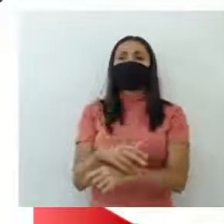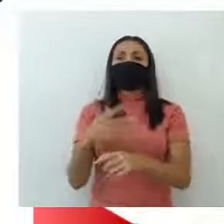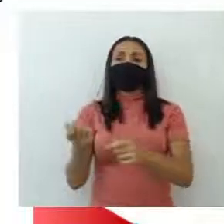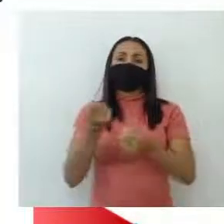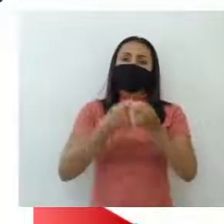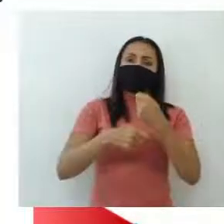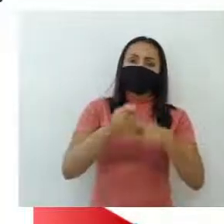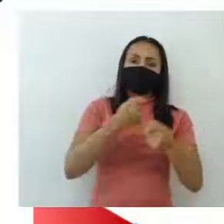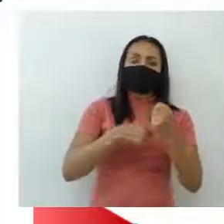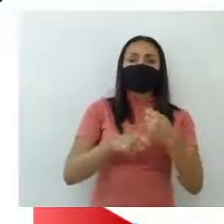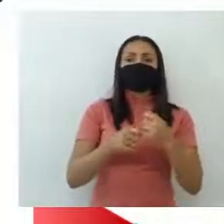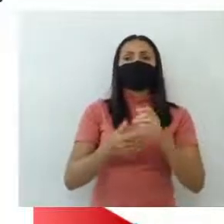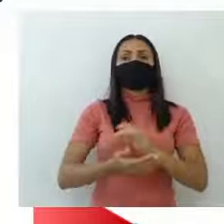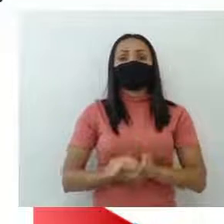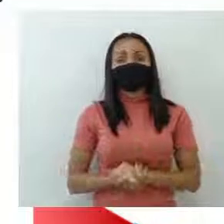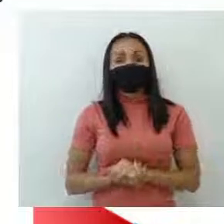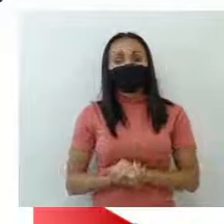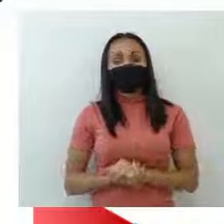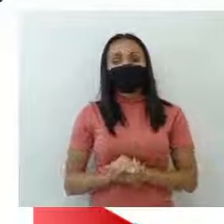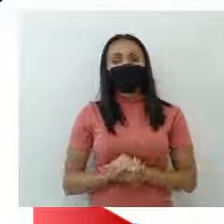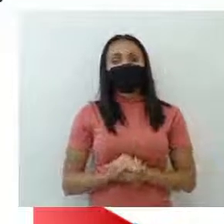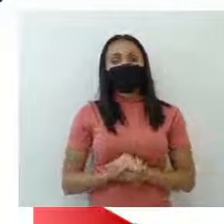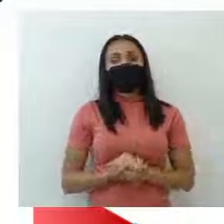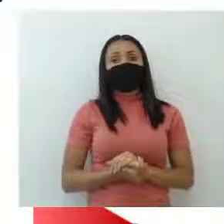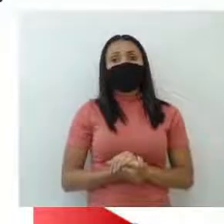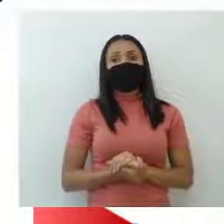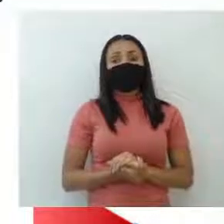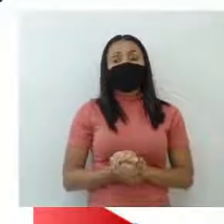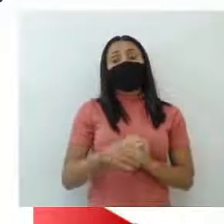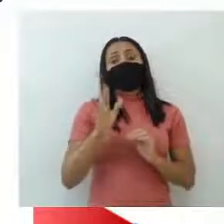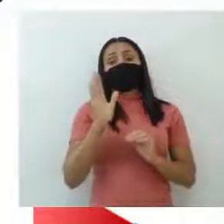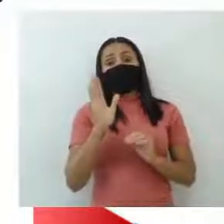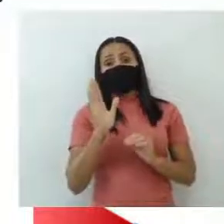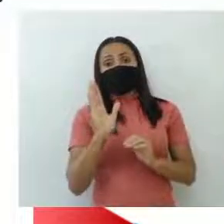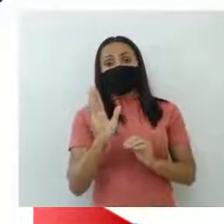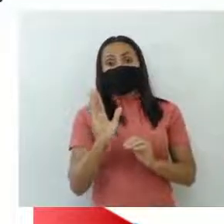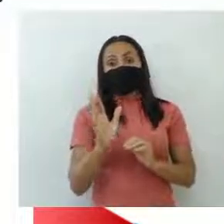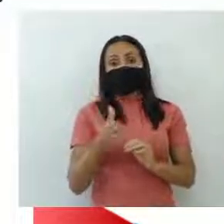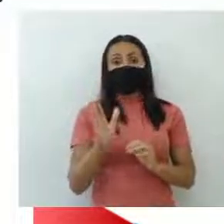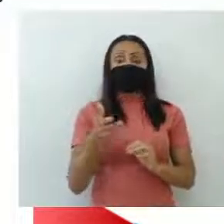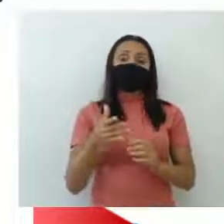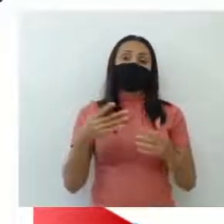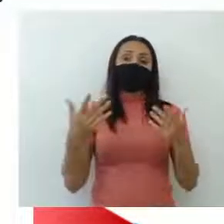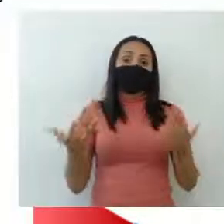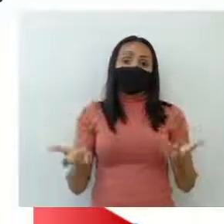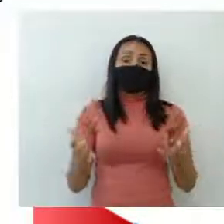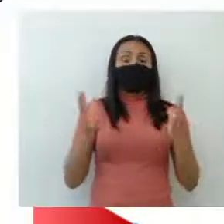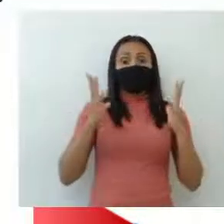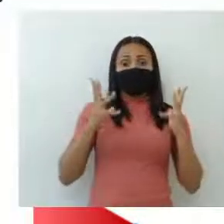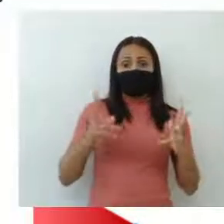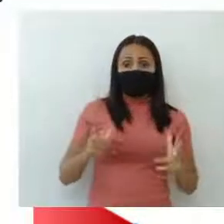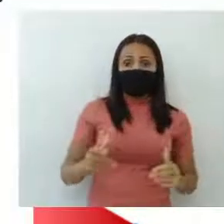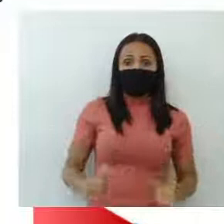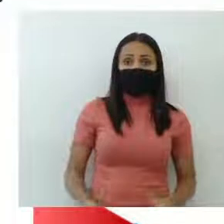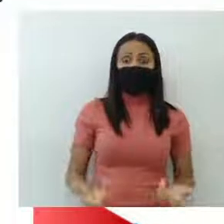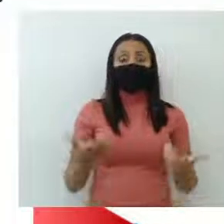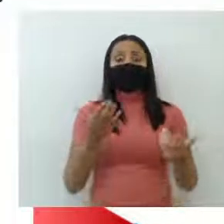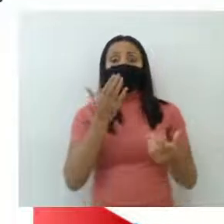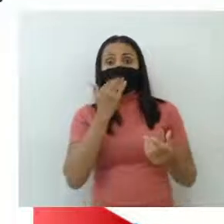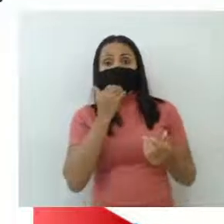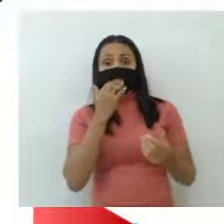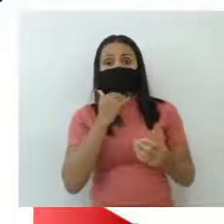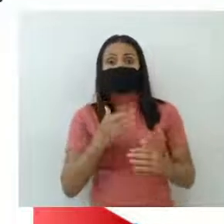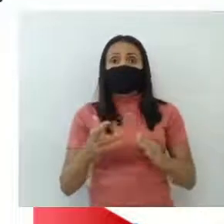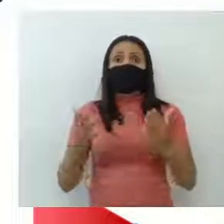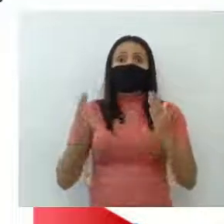transações, melhor para o prisioneiro, já que as condições de higiene e alimentação desses barracões